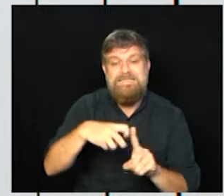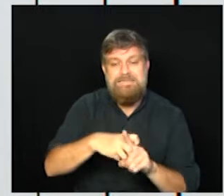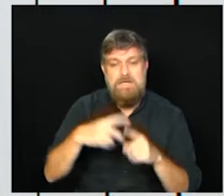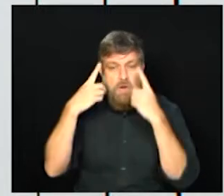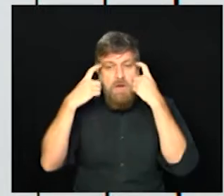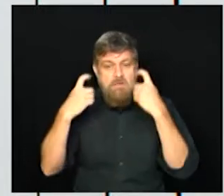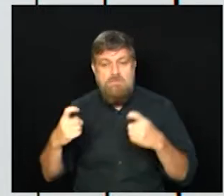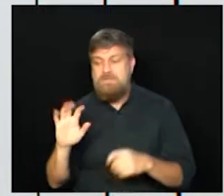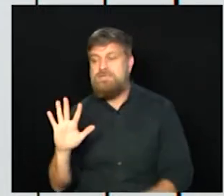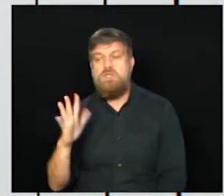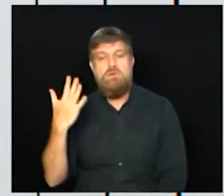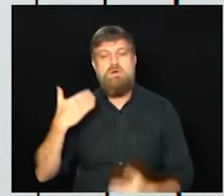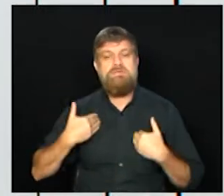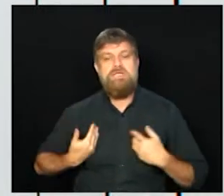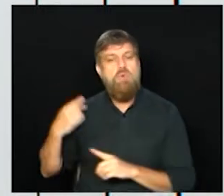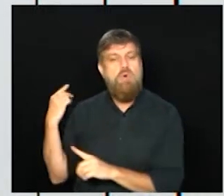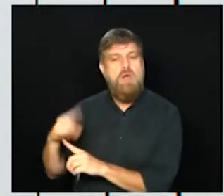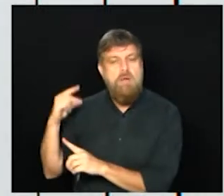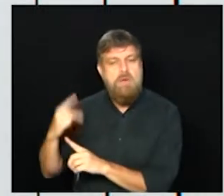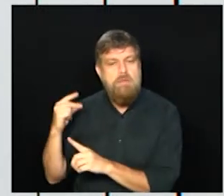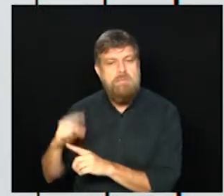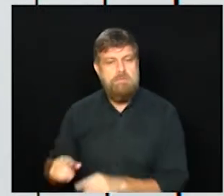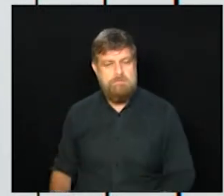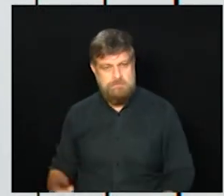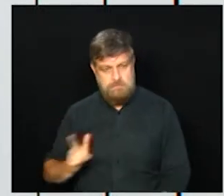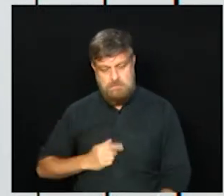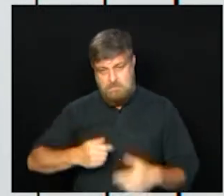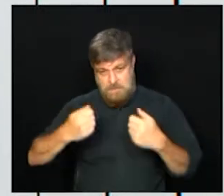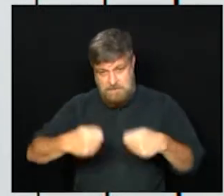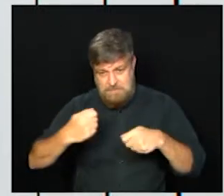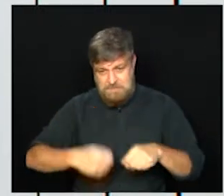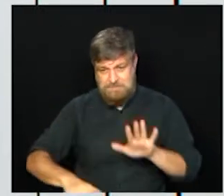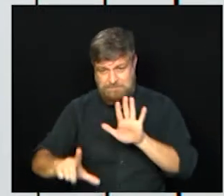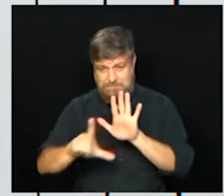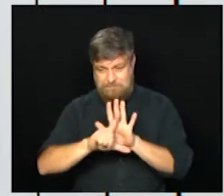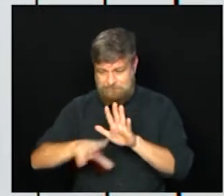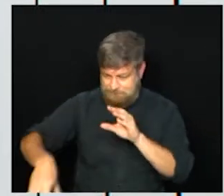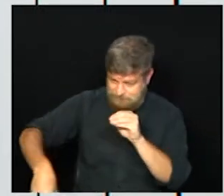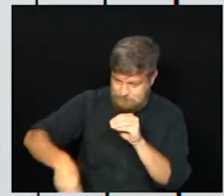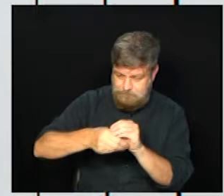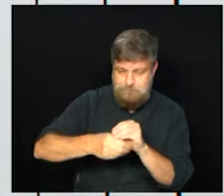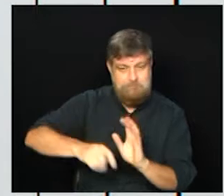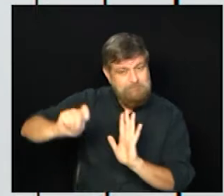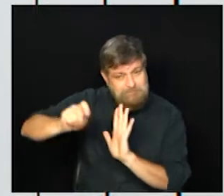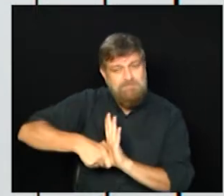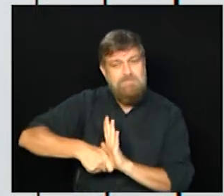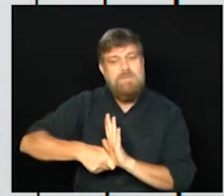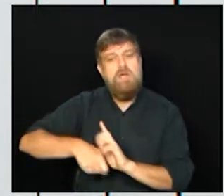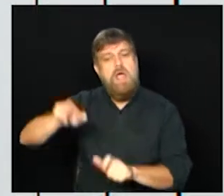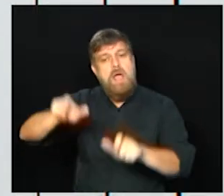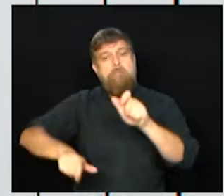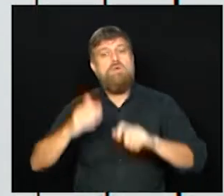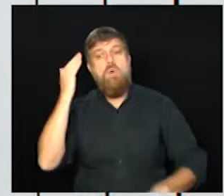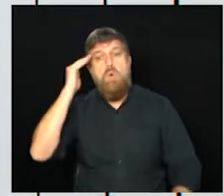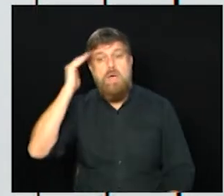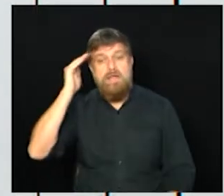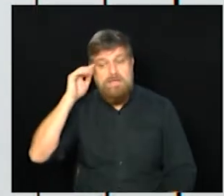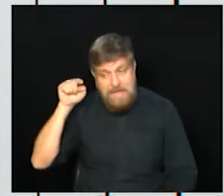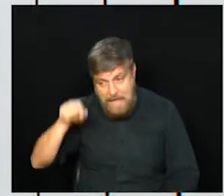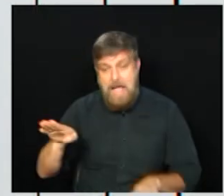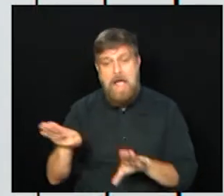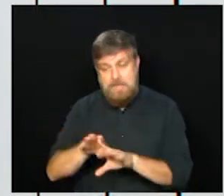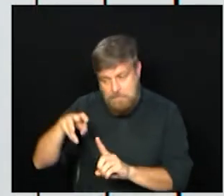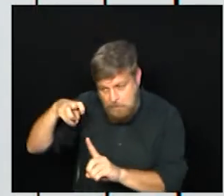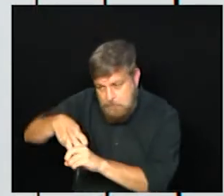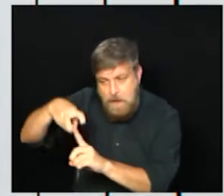violência física de fato. Então foi necessário que essa lei fosse sancionada para as pessoas entenderem que esse tipo de coisa também é um